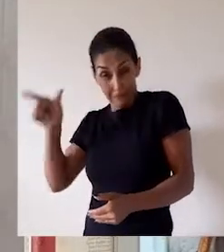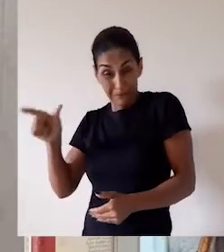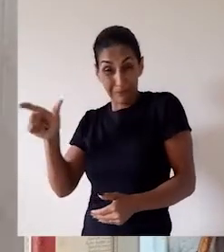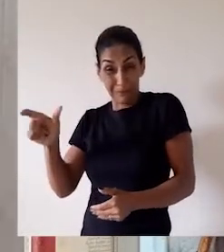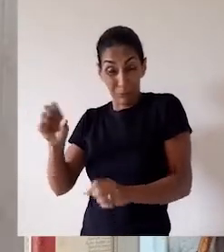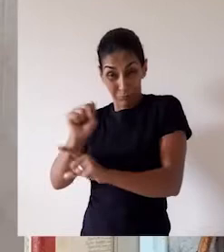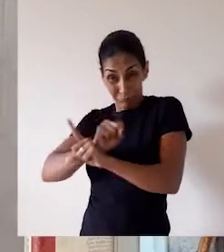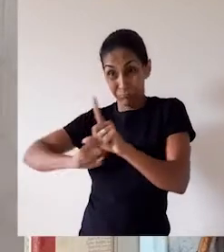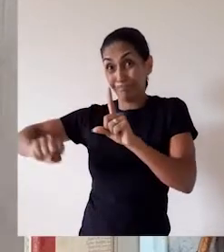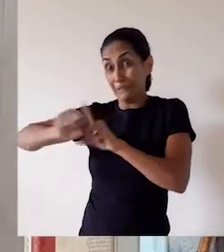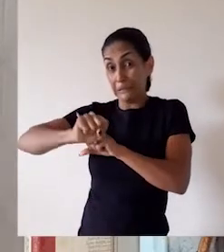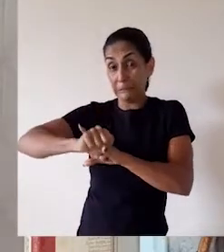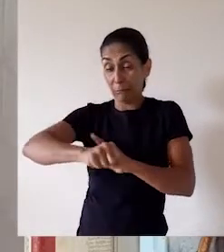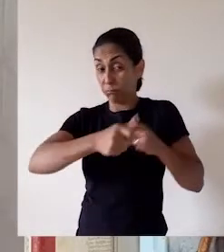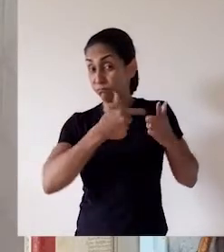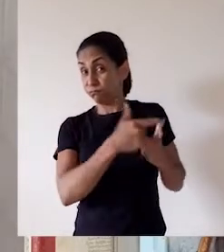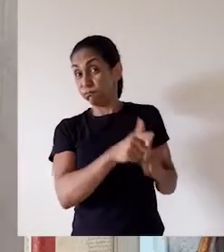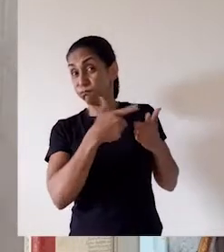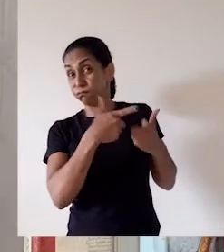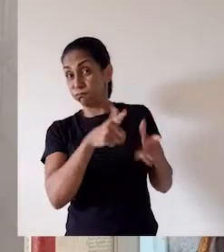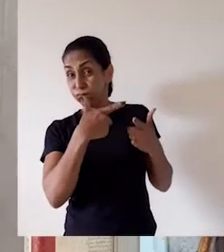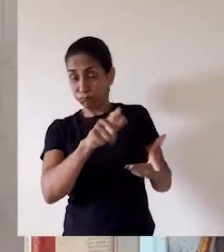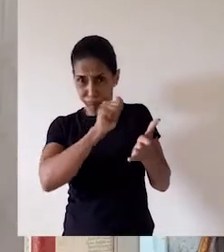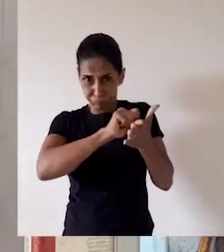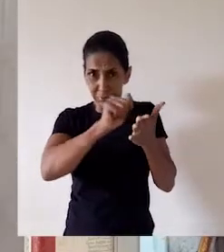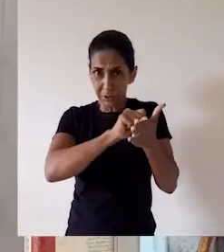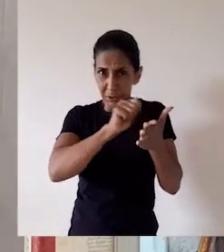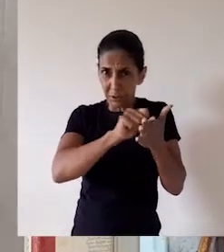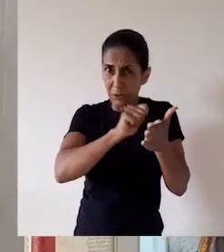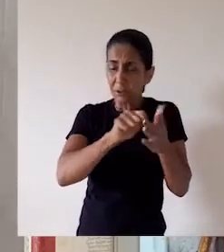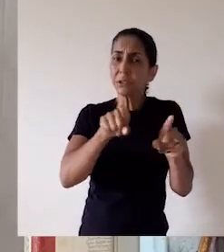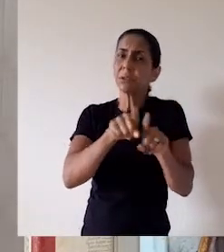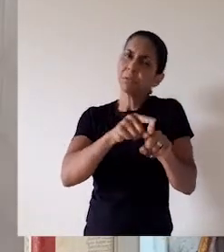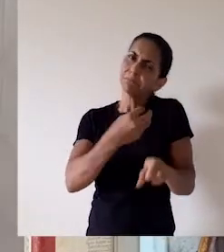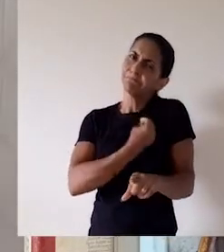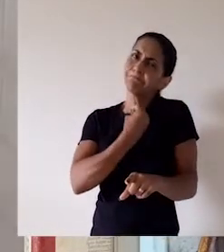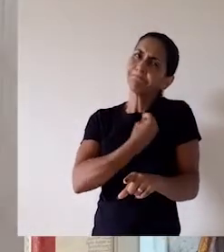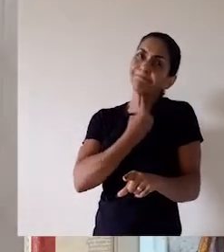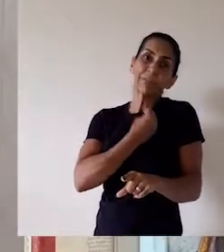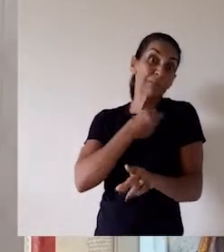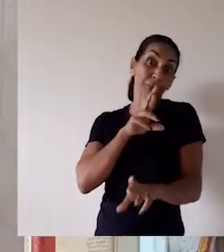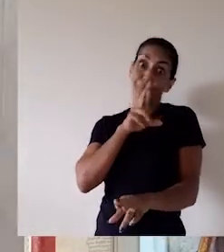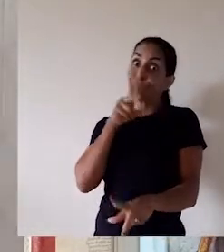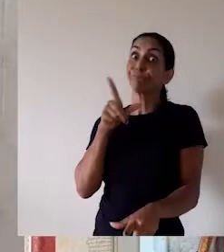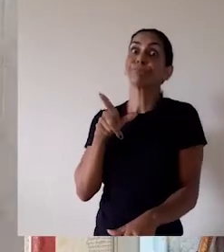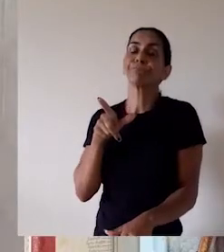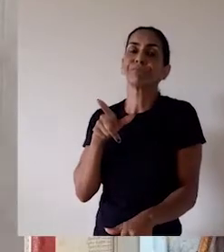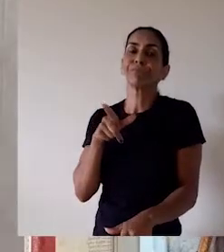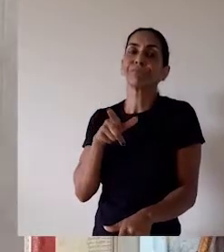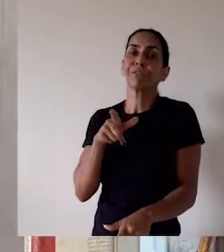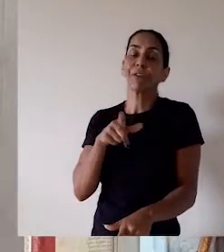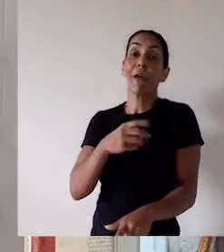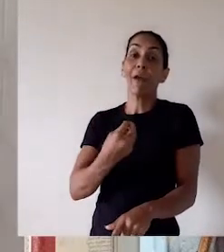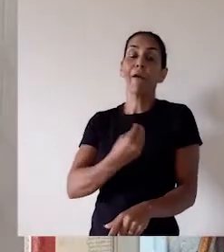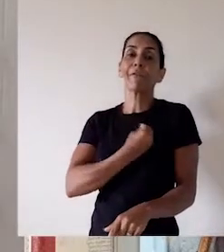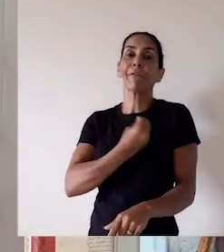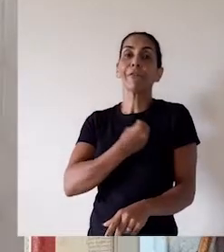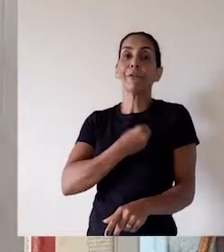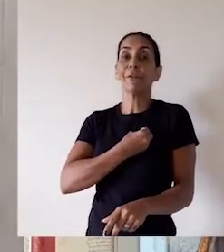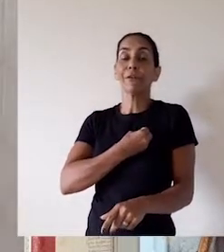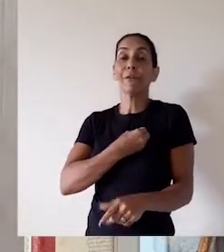pela sociedade da época, não apenas pelos seus escritos, mas também pela sua vida nada convencional, onde ela defendia a